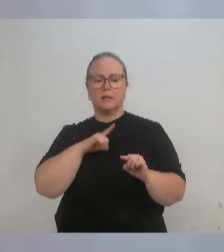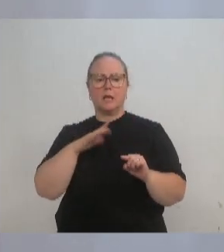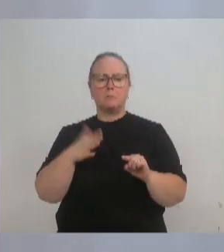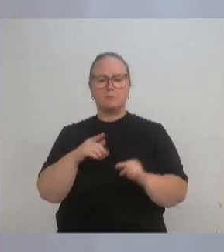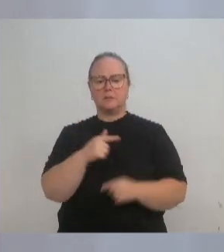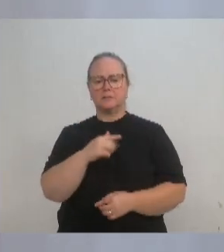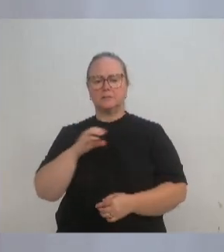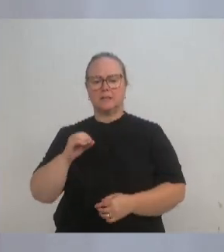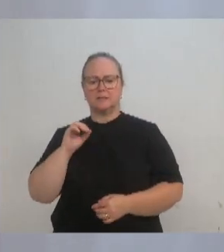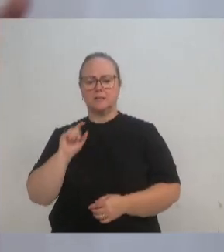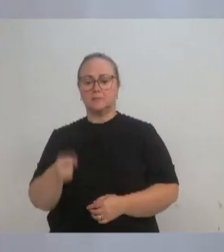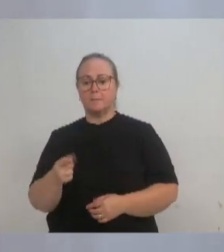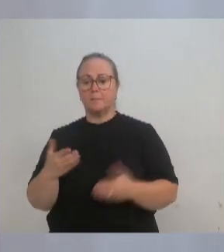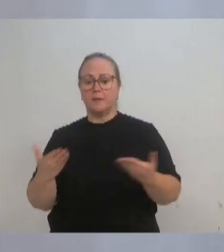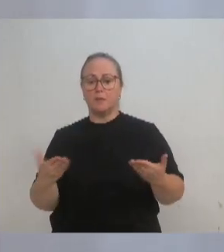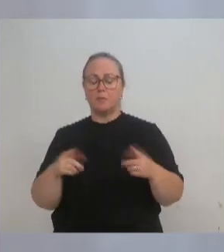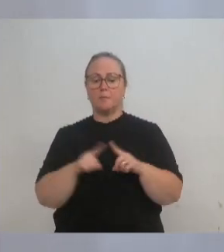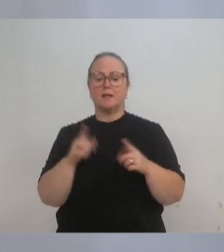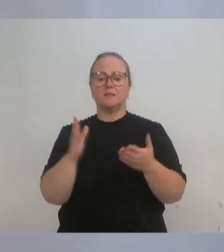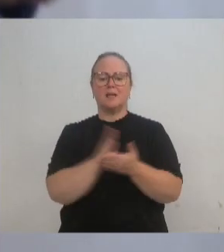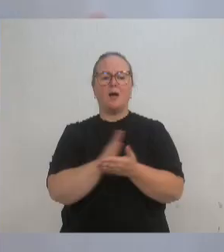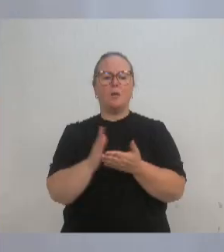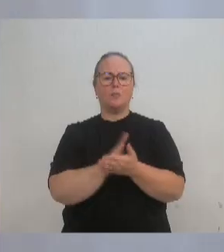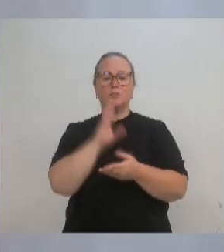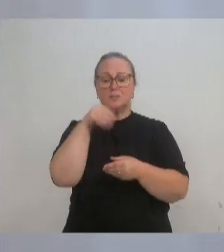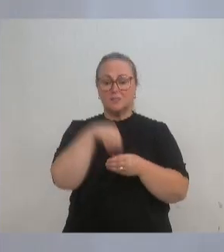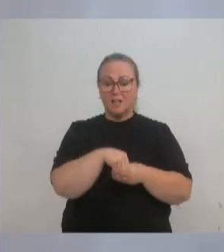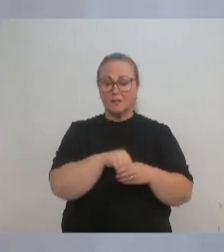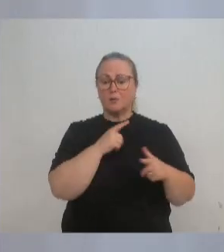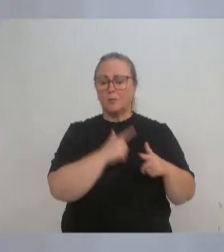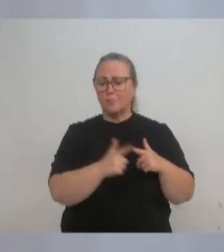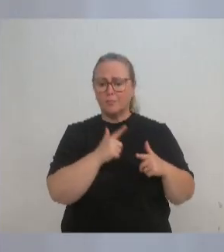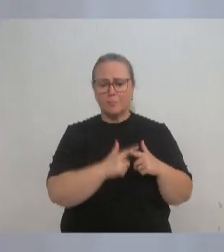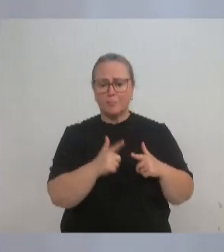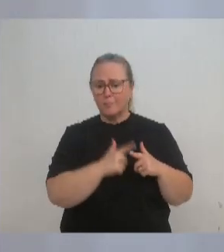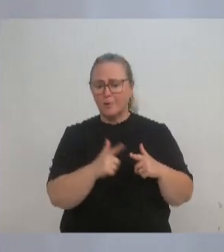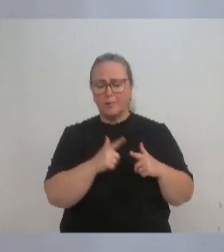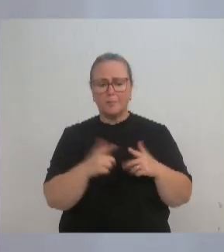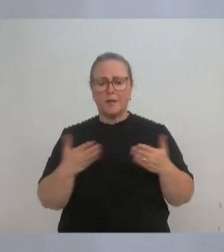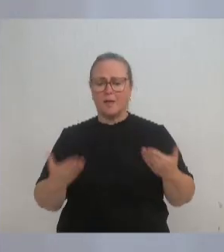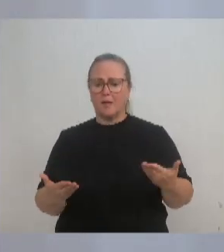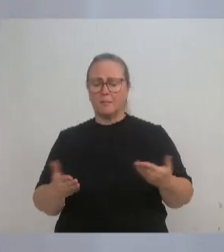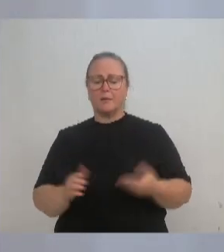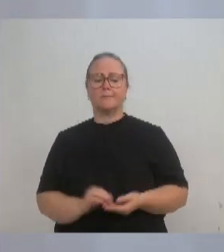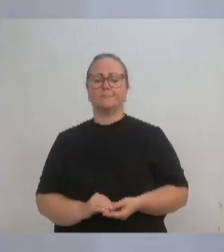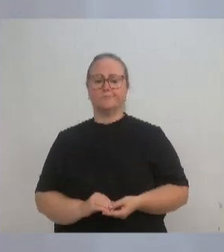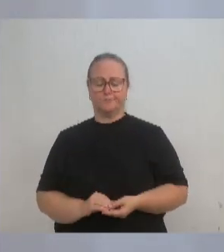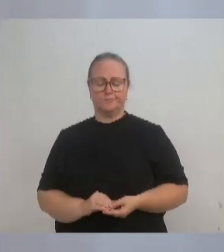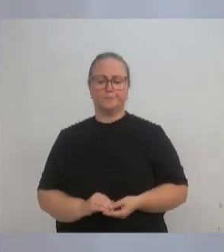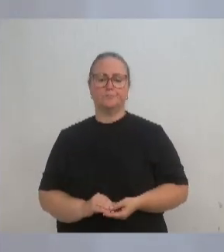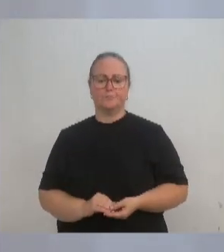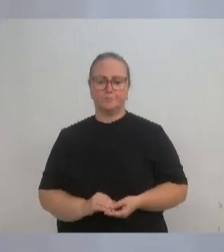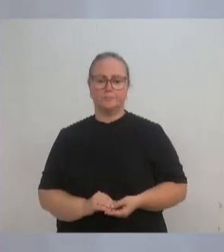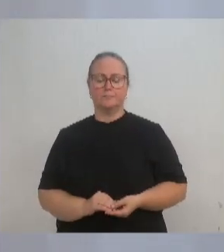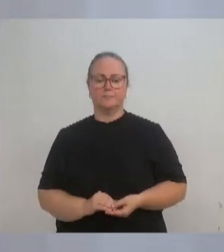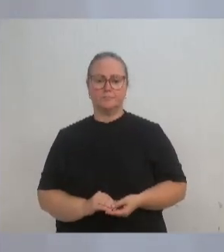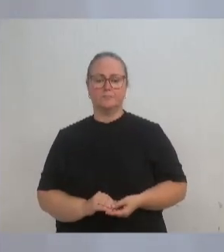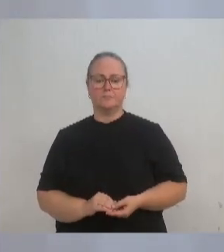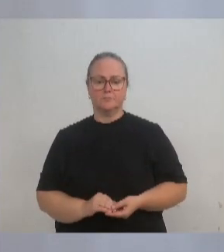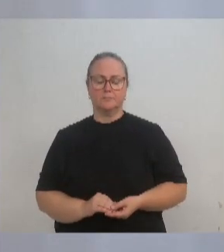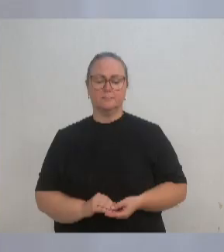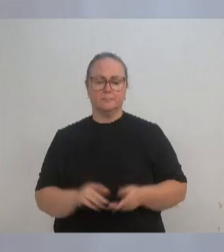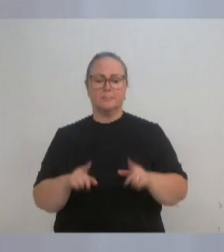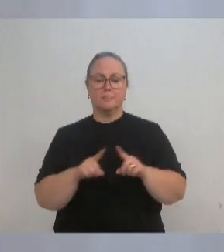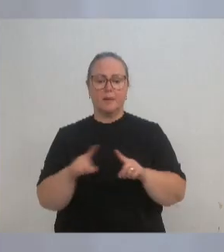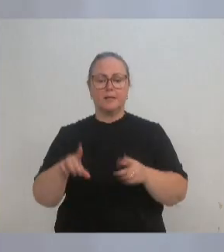mil, mas tem apartamento depreciado, tem apartamento que está com problema, tem apartamento que não vale nem metade do valor. E